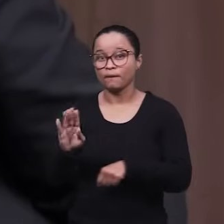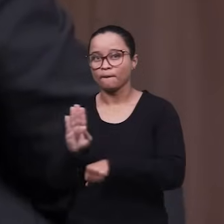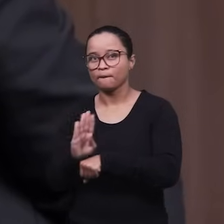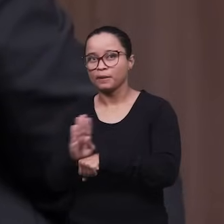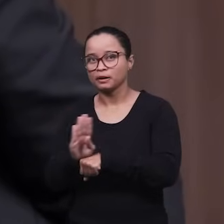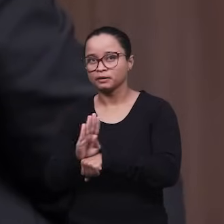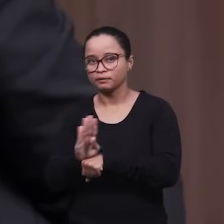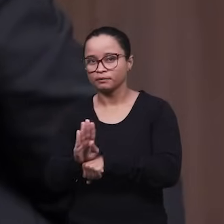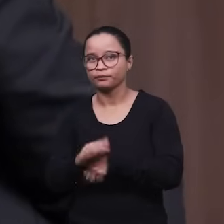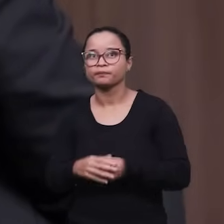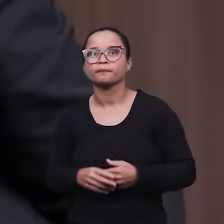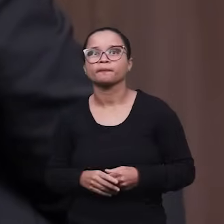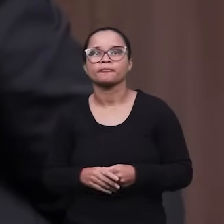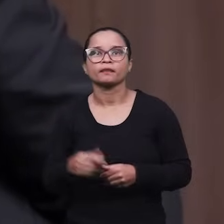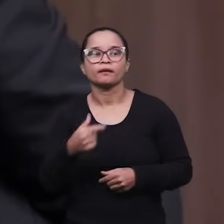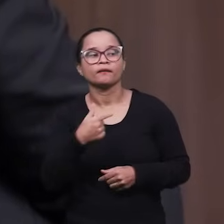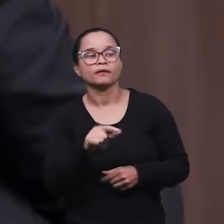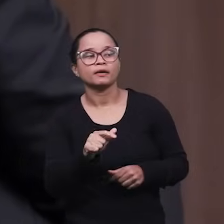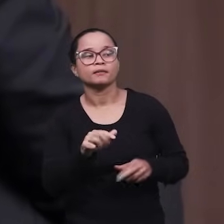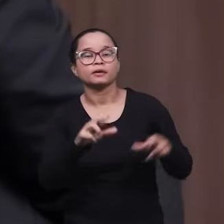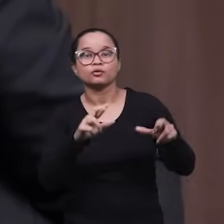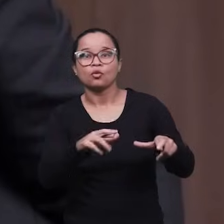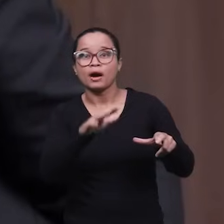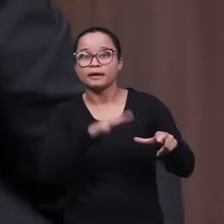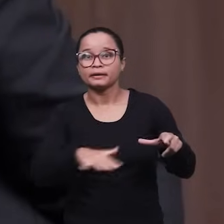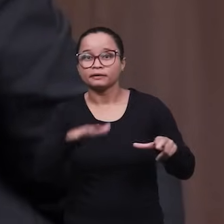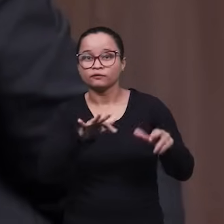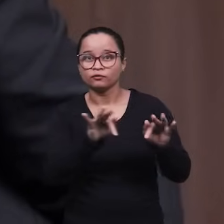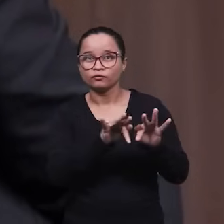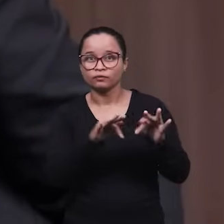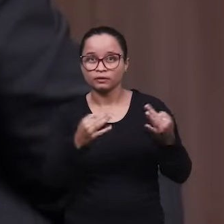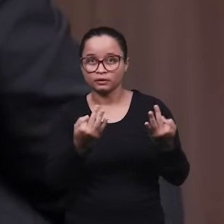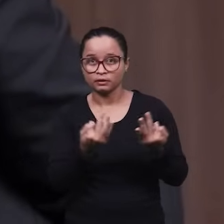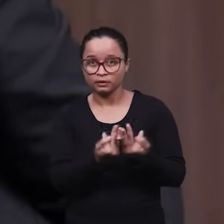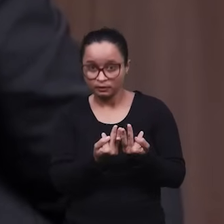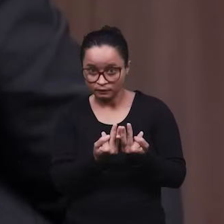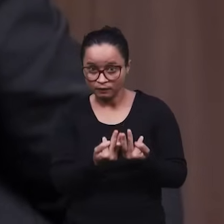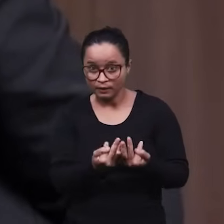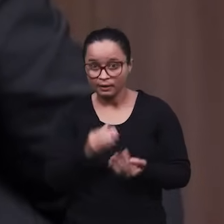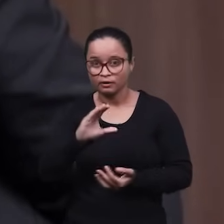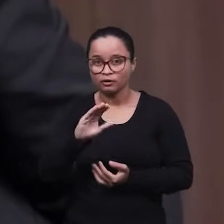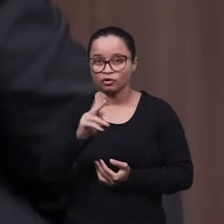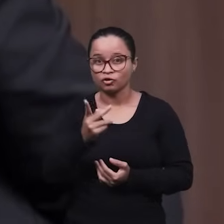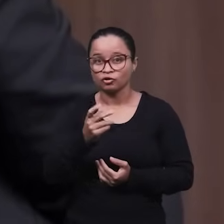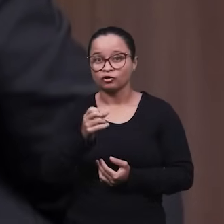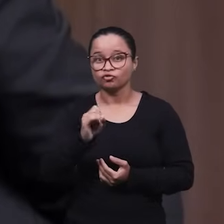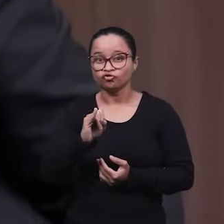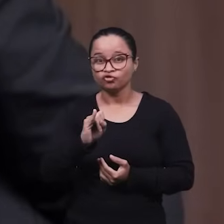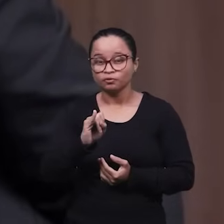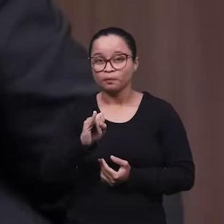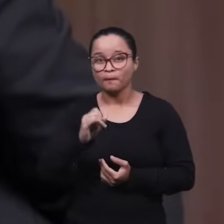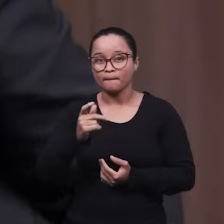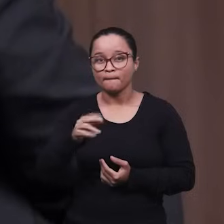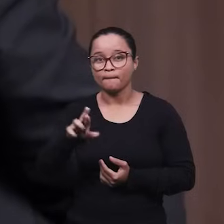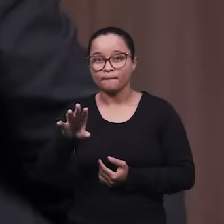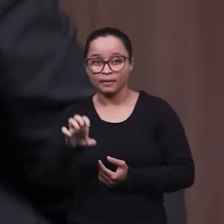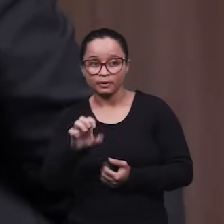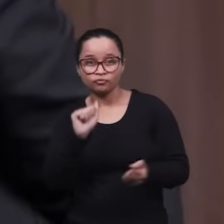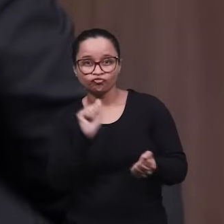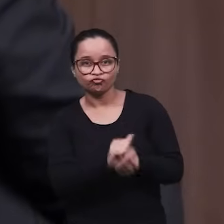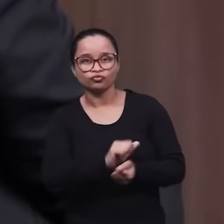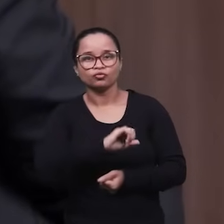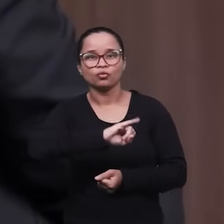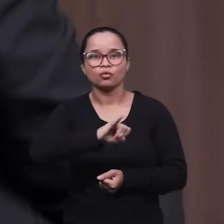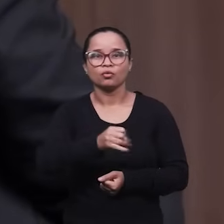a sua região, não é, familiar, que é Chipre. Então, Barnabé, junto com João Marcos,